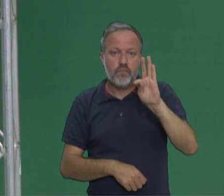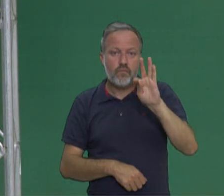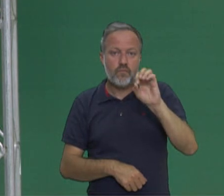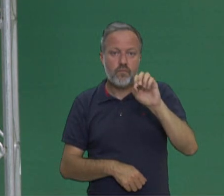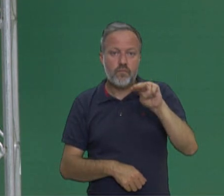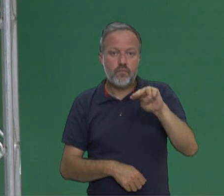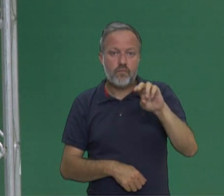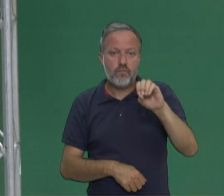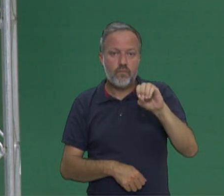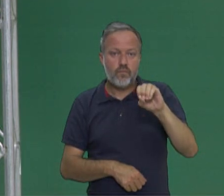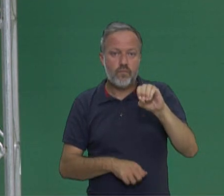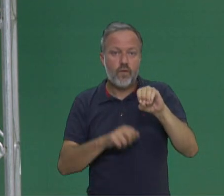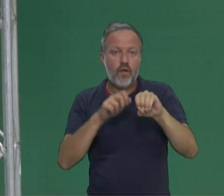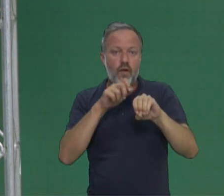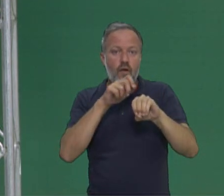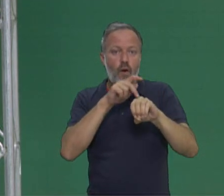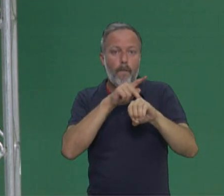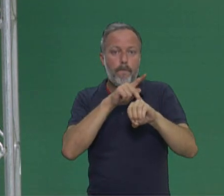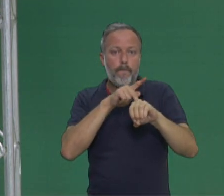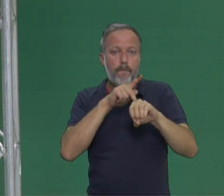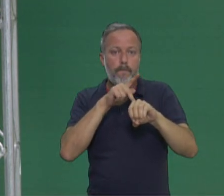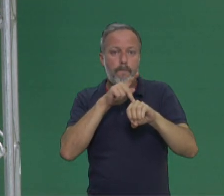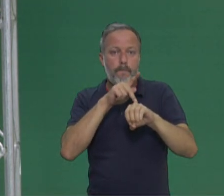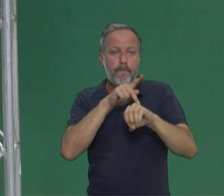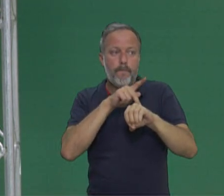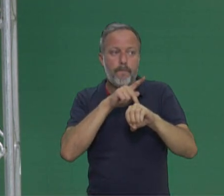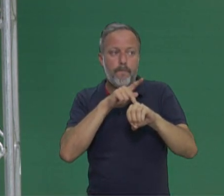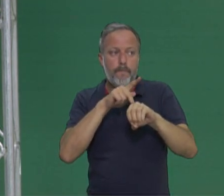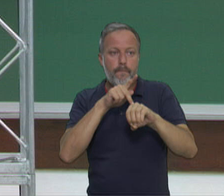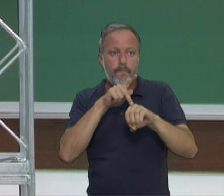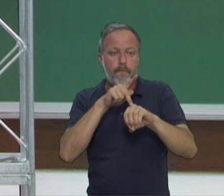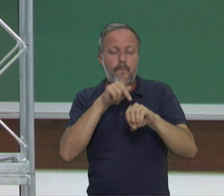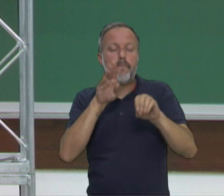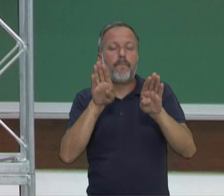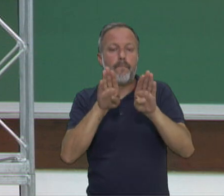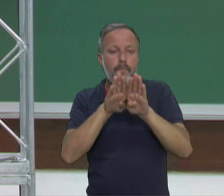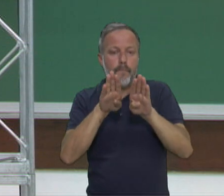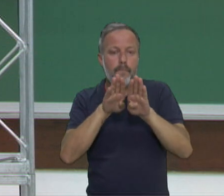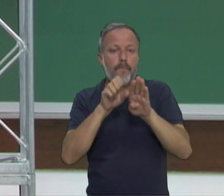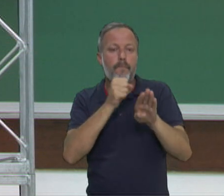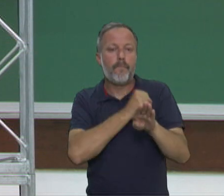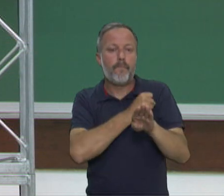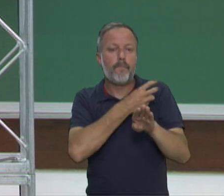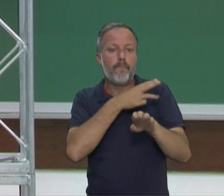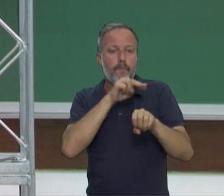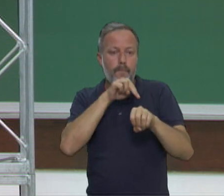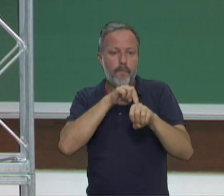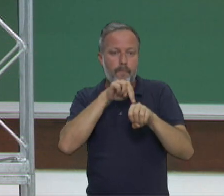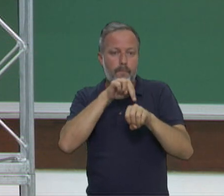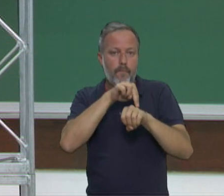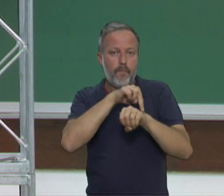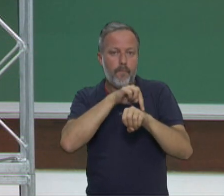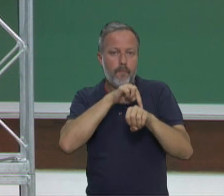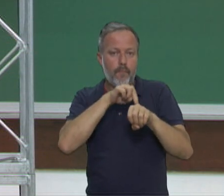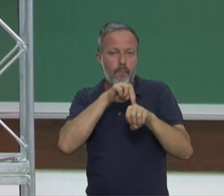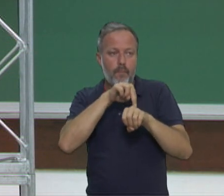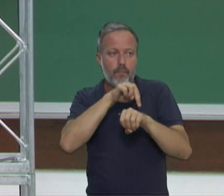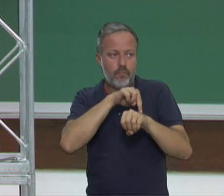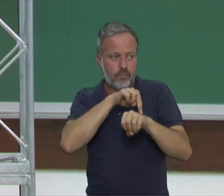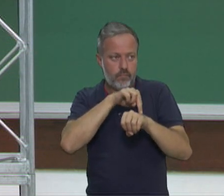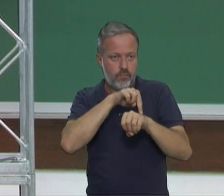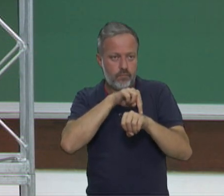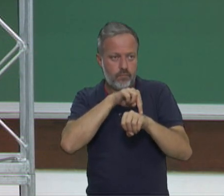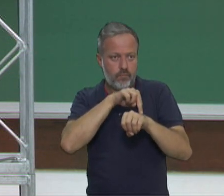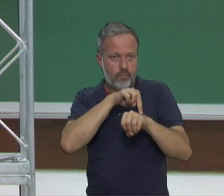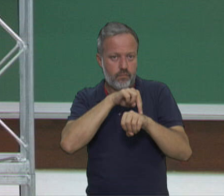potássio. Isótonos tem o mesmo número de nêutrons. Então o X tem o mesmo número de nêutrons que o